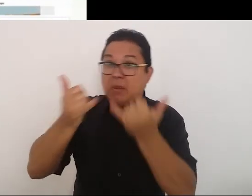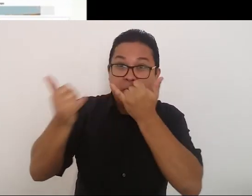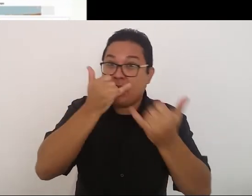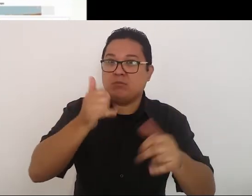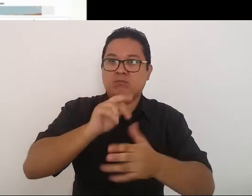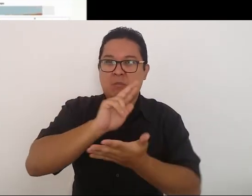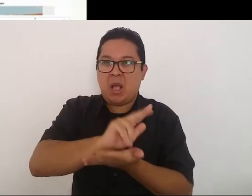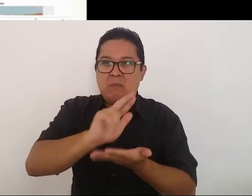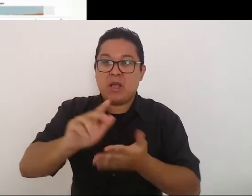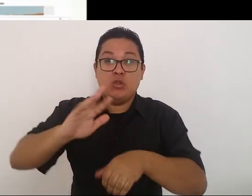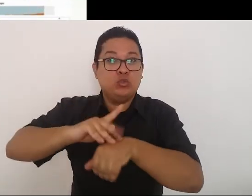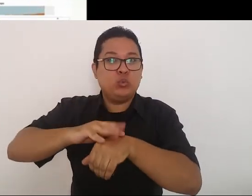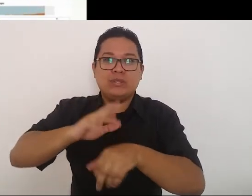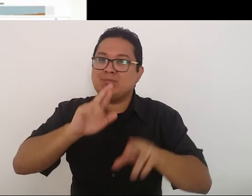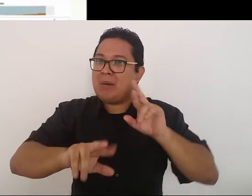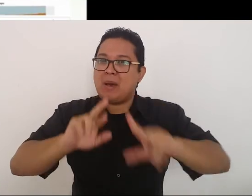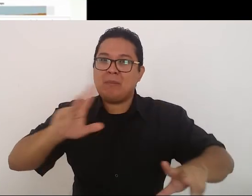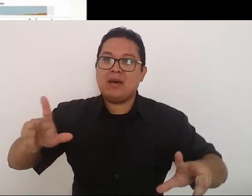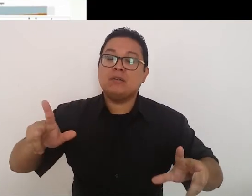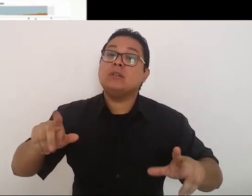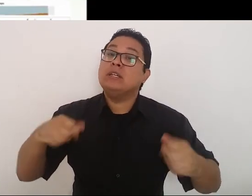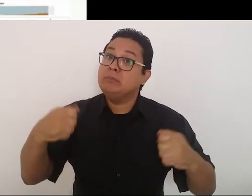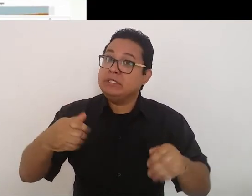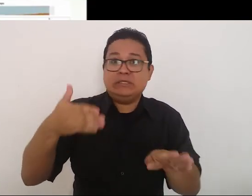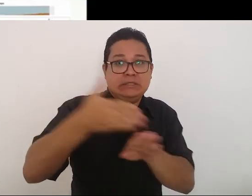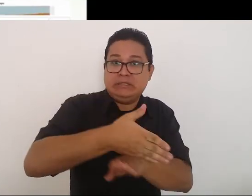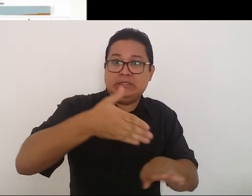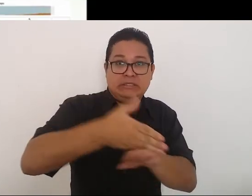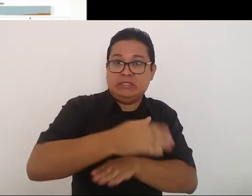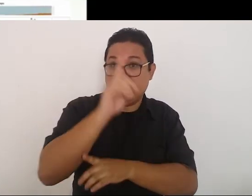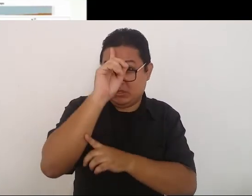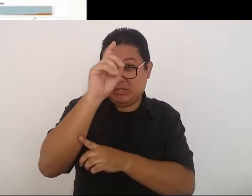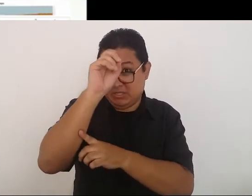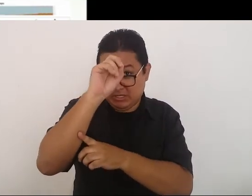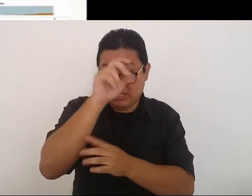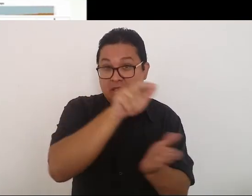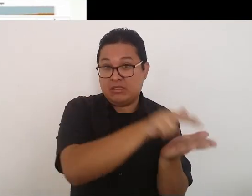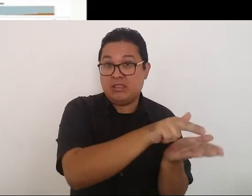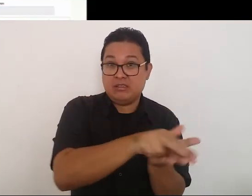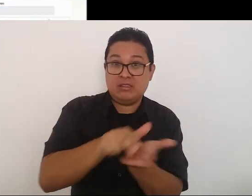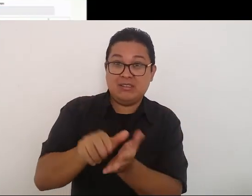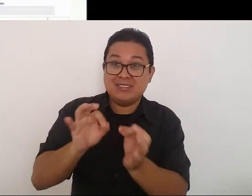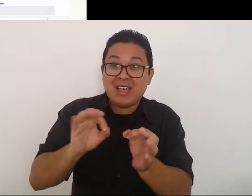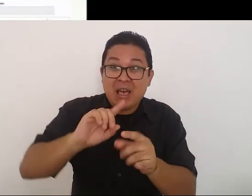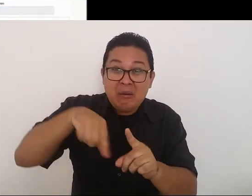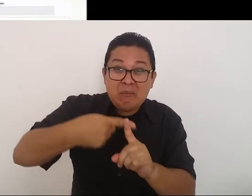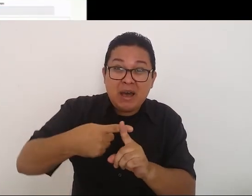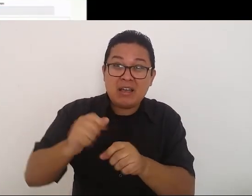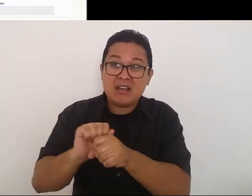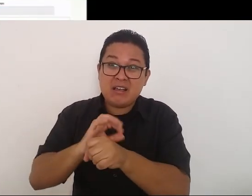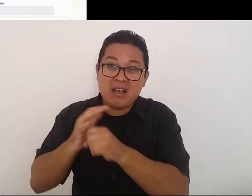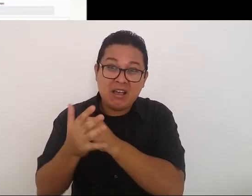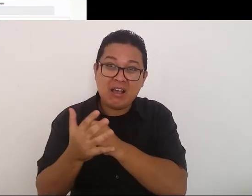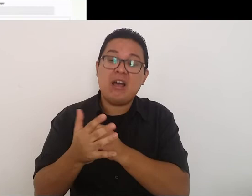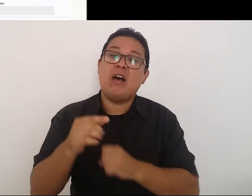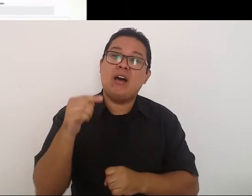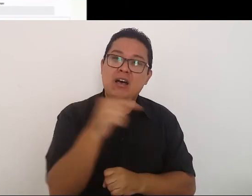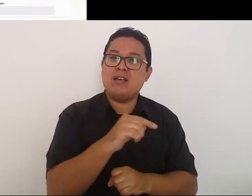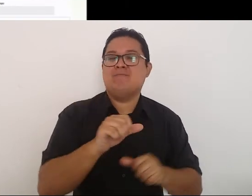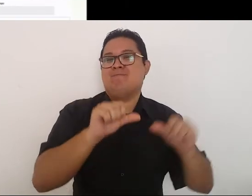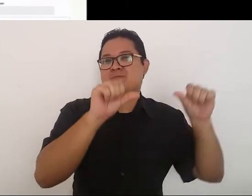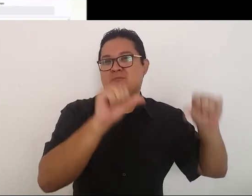vai ser internado aonde? Olha a quantidade, olha o que tem aqui. Então, o isolamento social, mais as atitudes